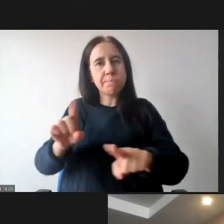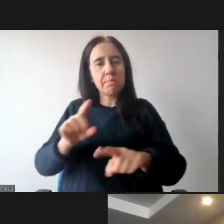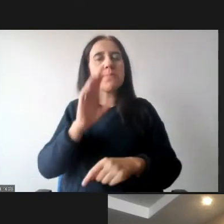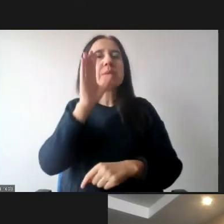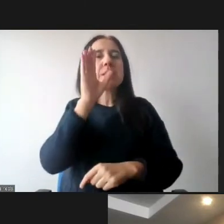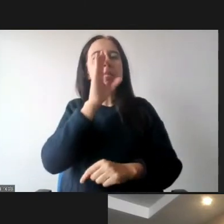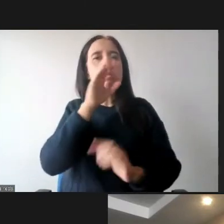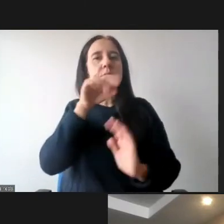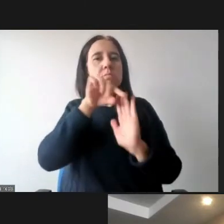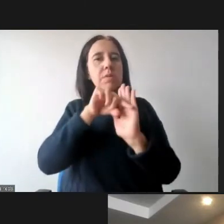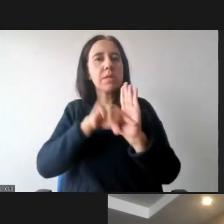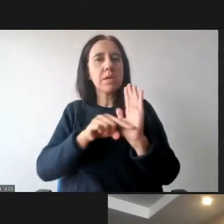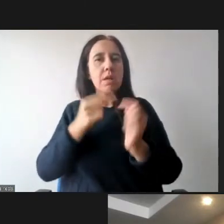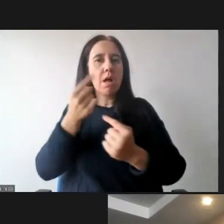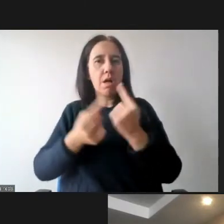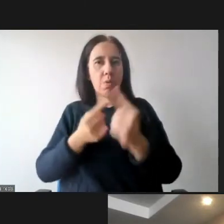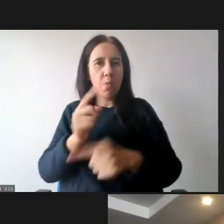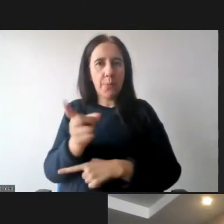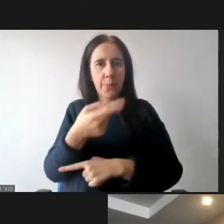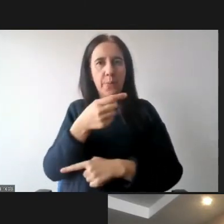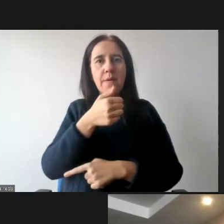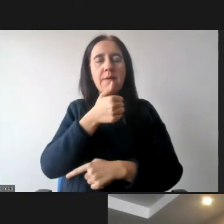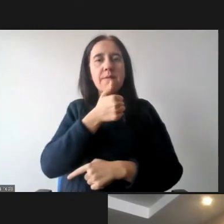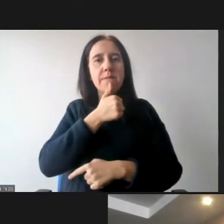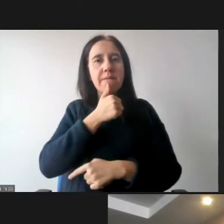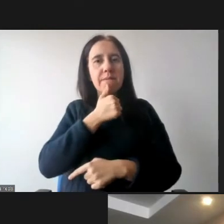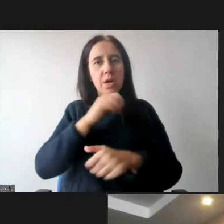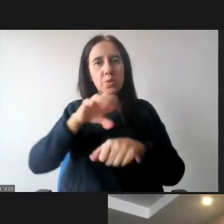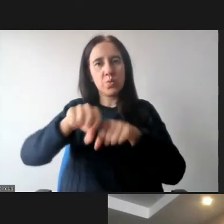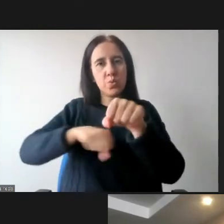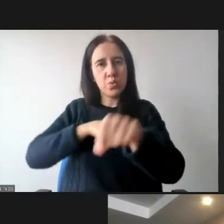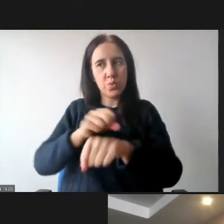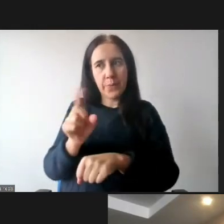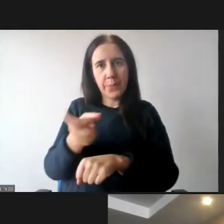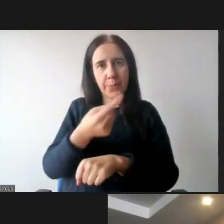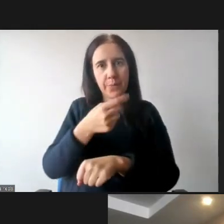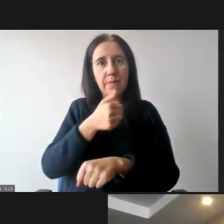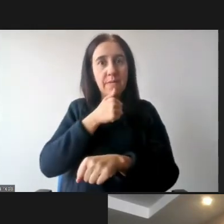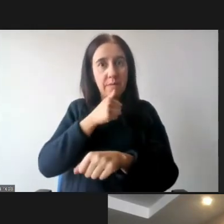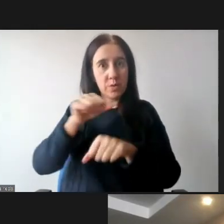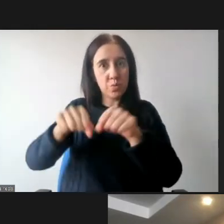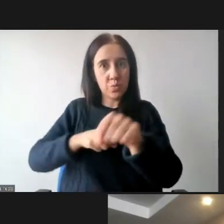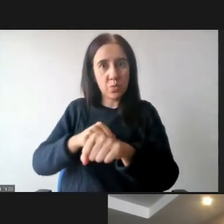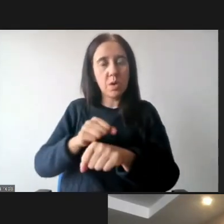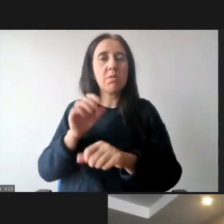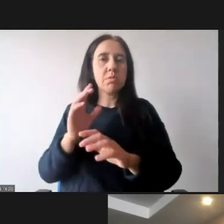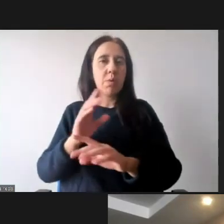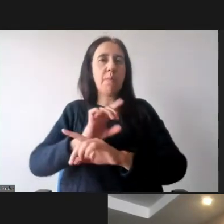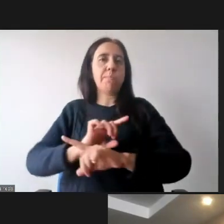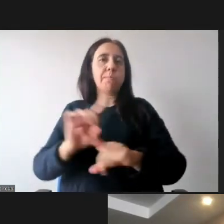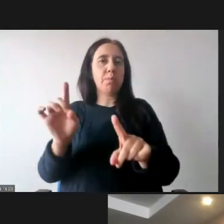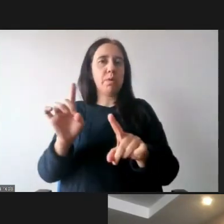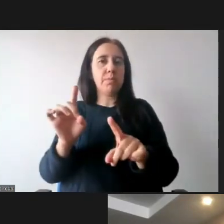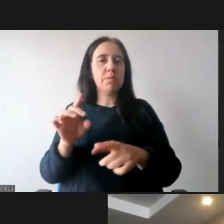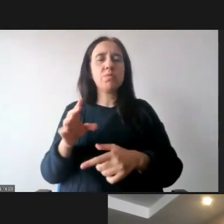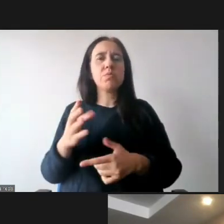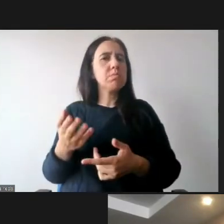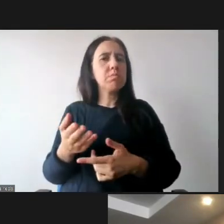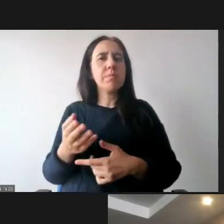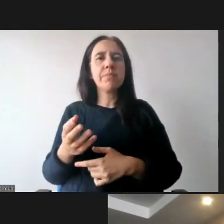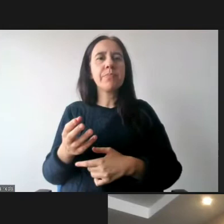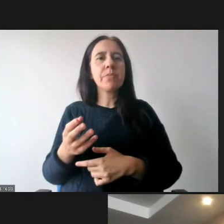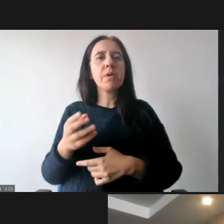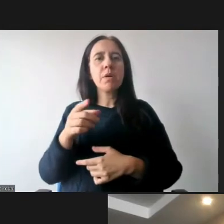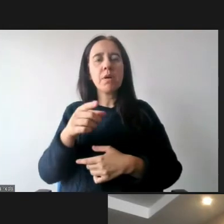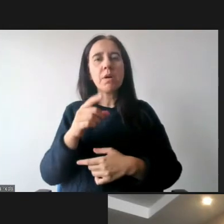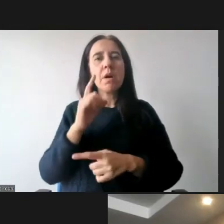medida implicar a tortura, ou implicar o recurso à tortura, então ela está proibida e não é necessário passarmos